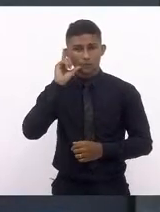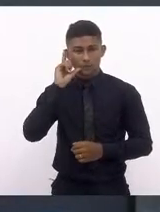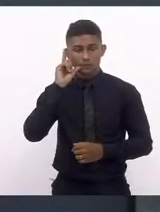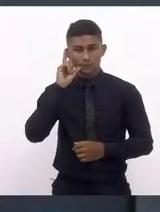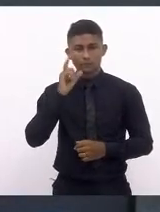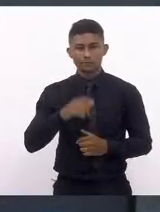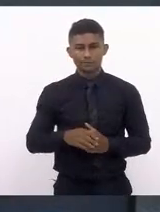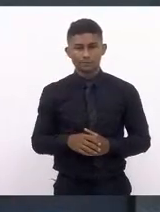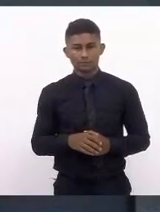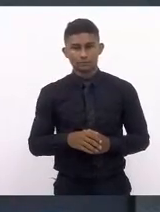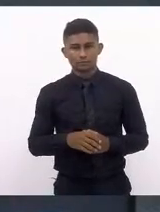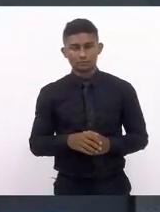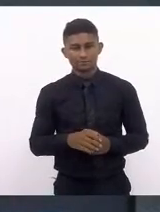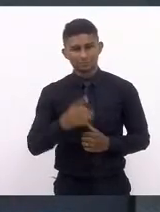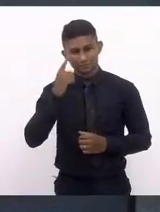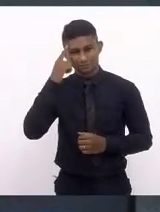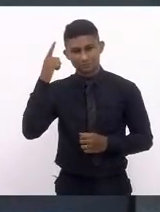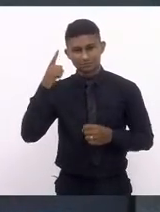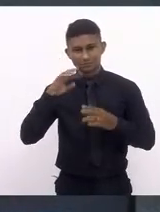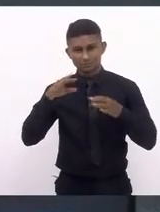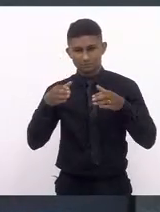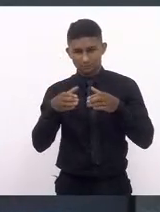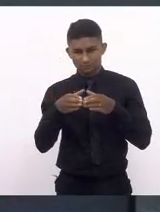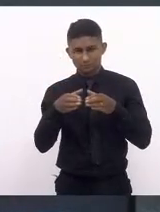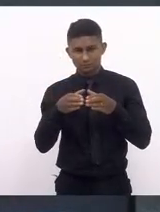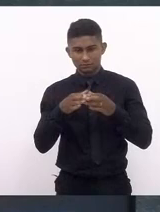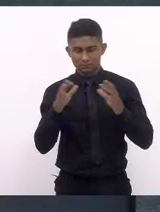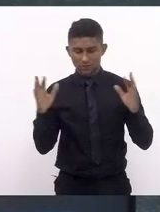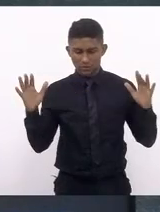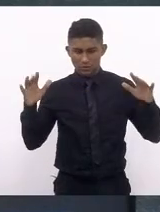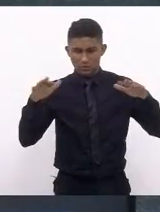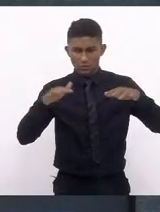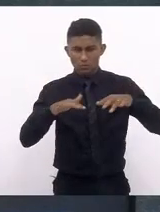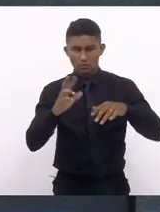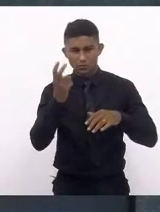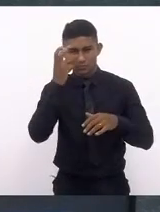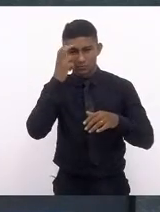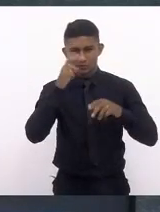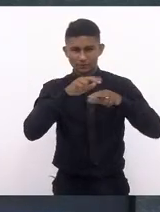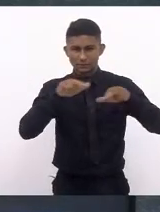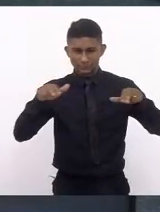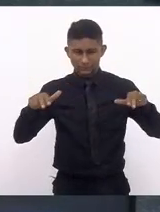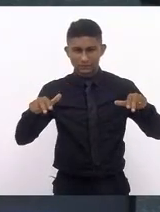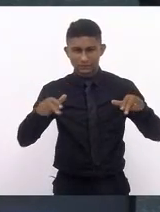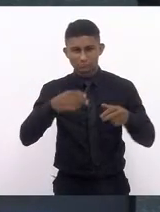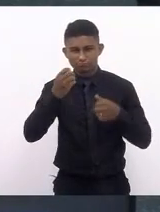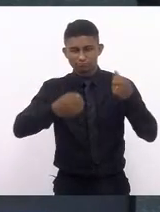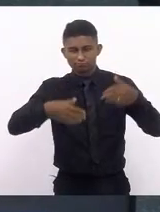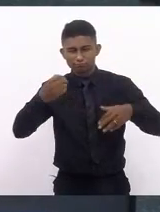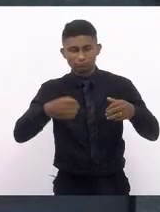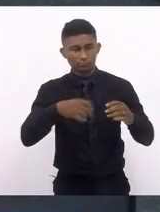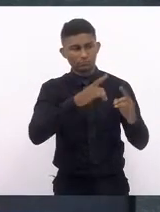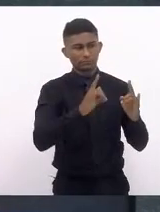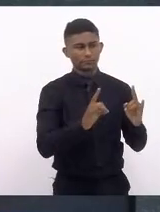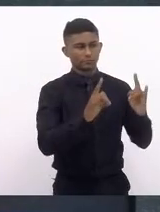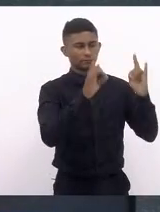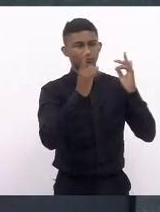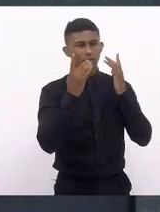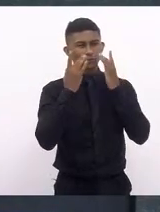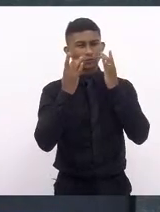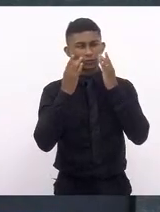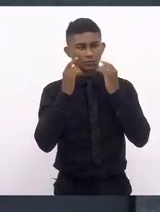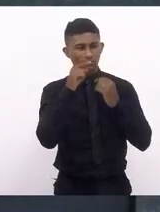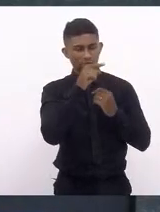boa parte do grupo de produtores culturais em defesa do Teatro Princesa Isabel